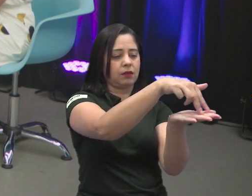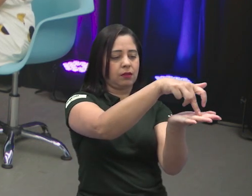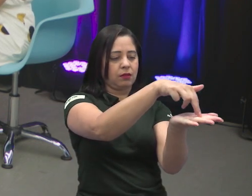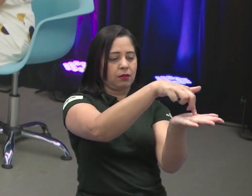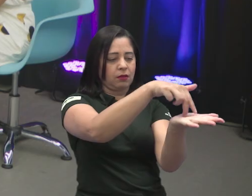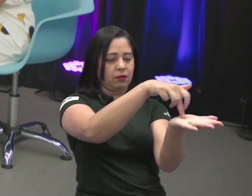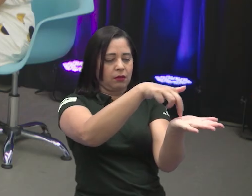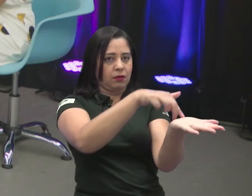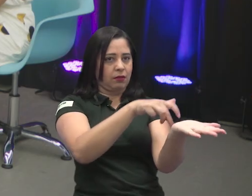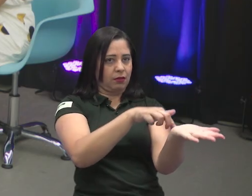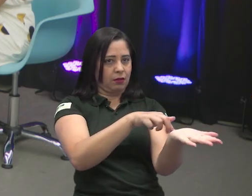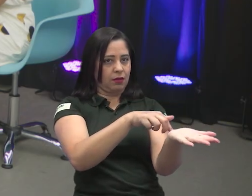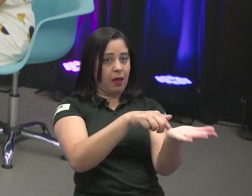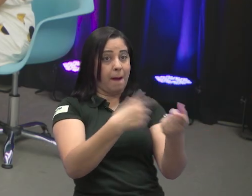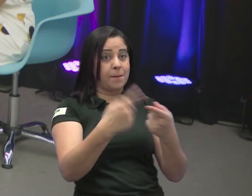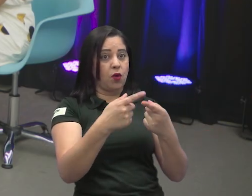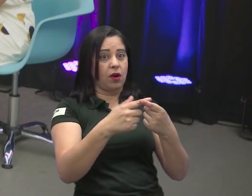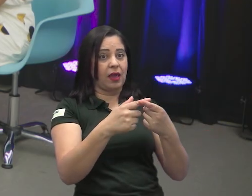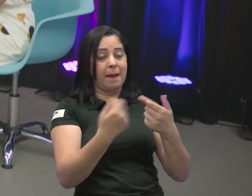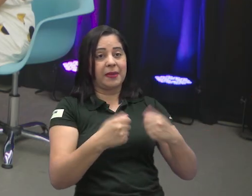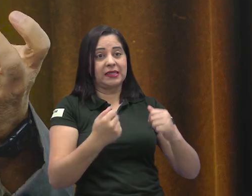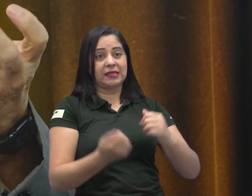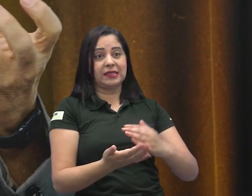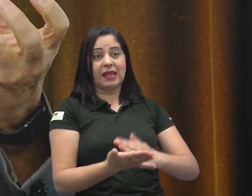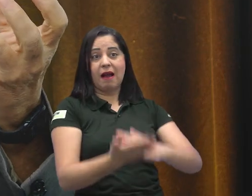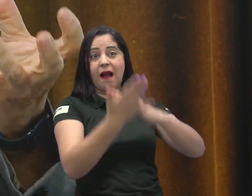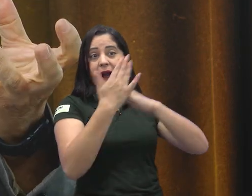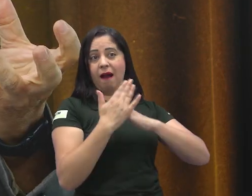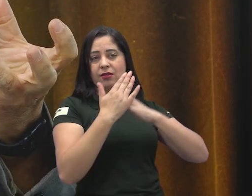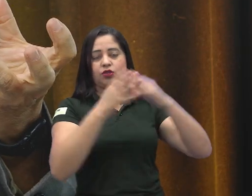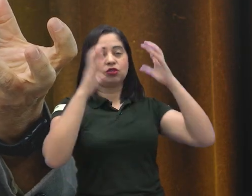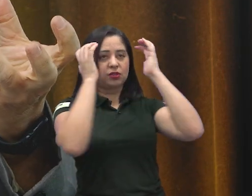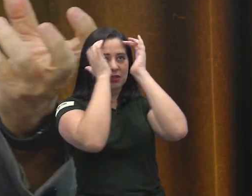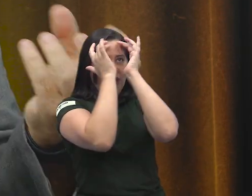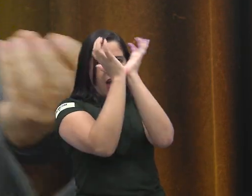E, sim, mudar suas rotinas para que seu cérebro